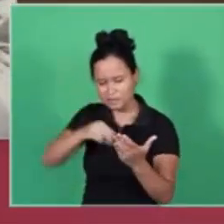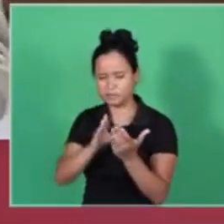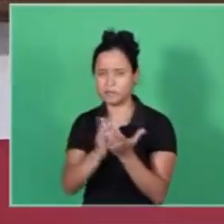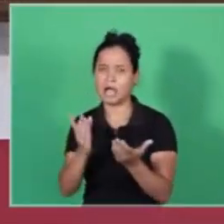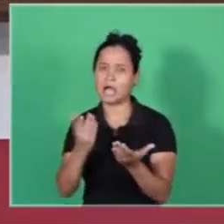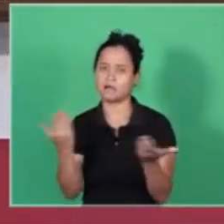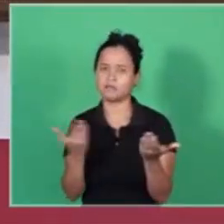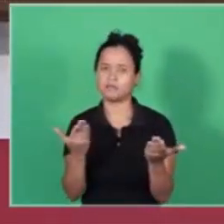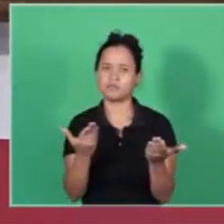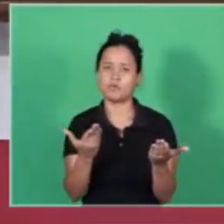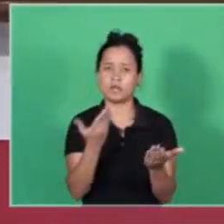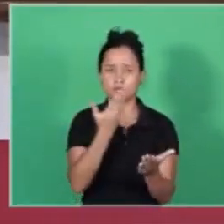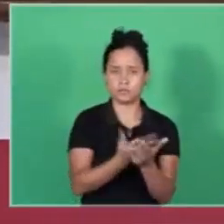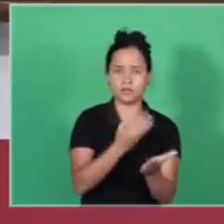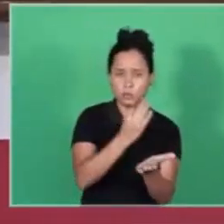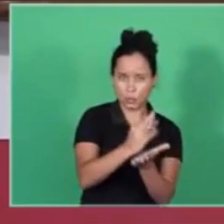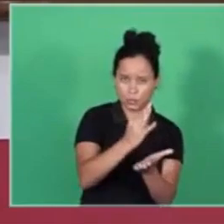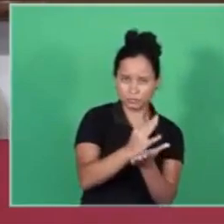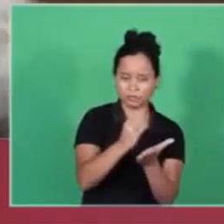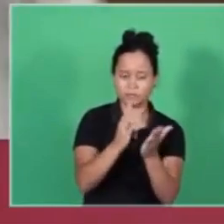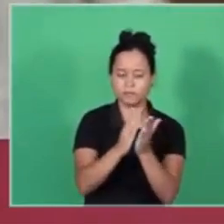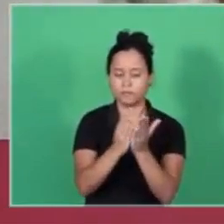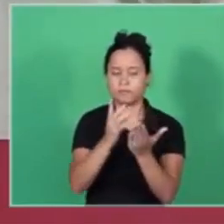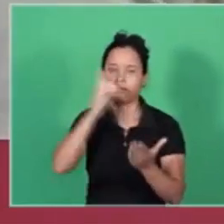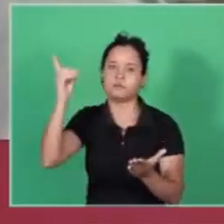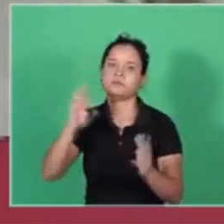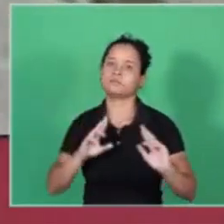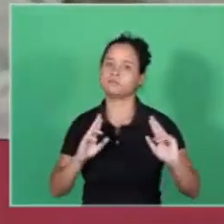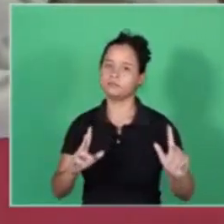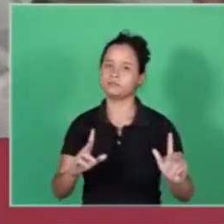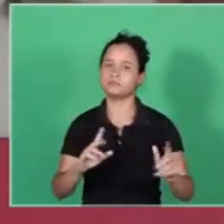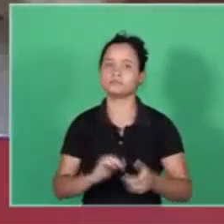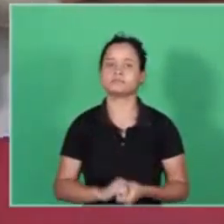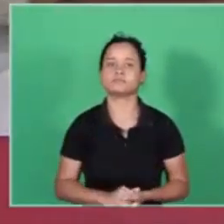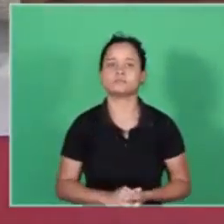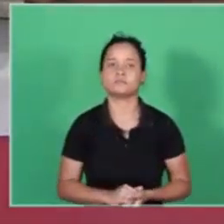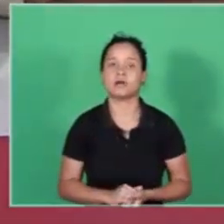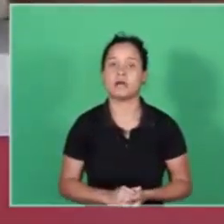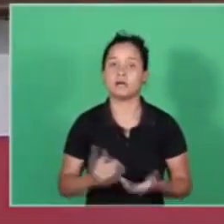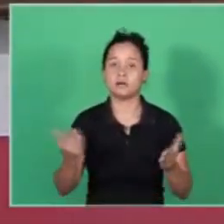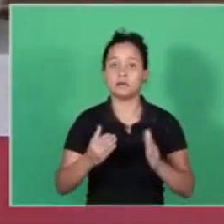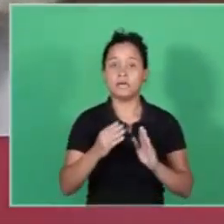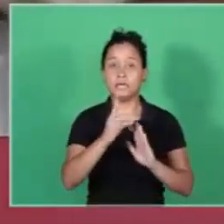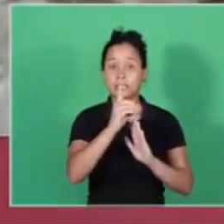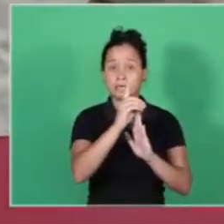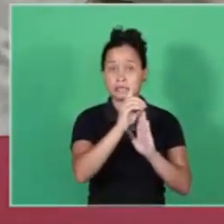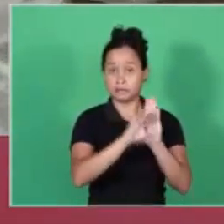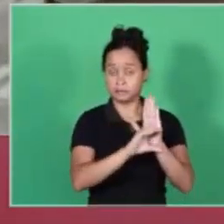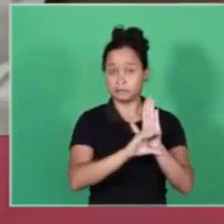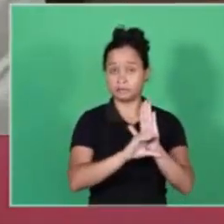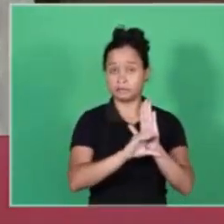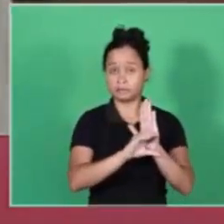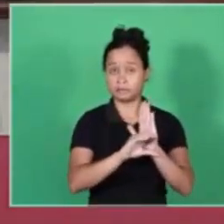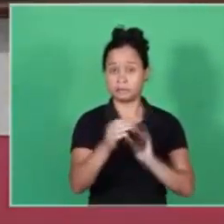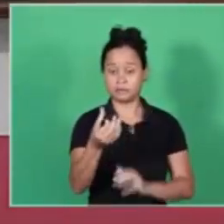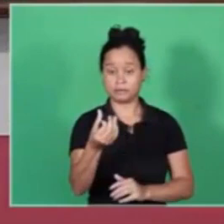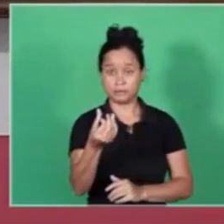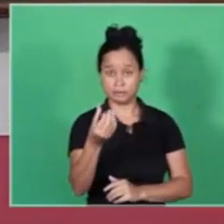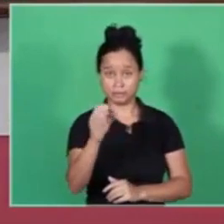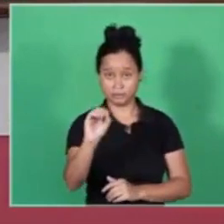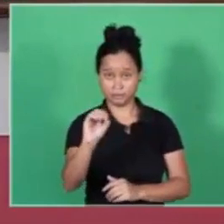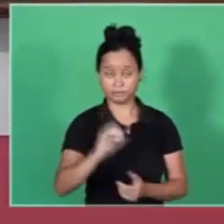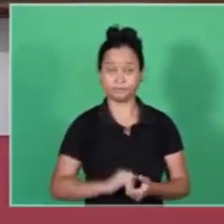outra coisa. Quero ver uma coisa. Quando, na década de 60, eu vou agora tentar